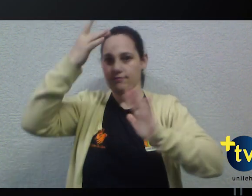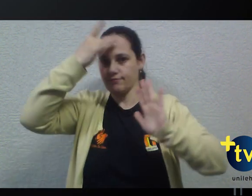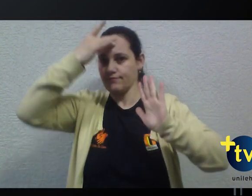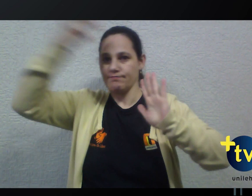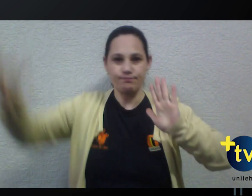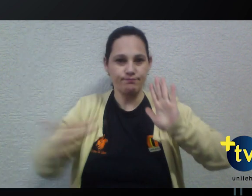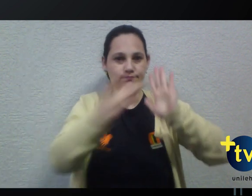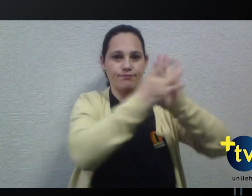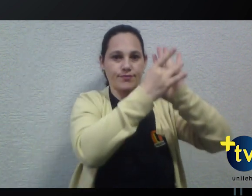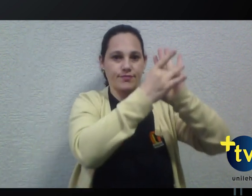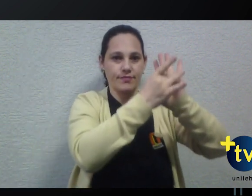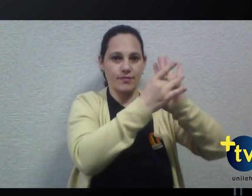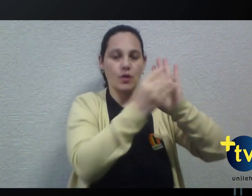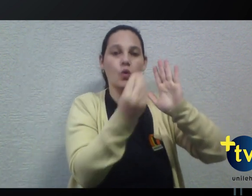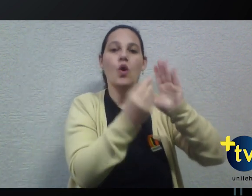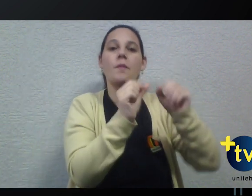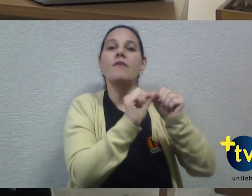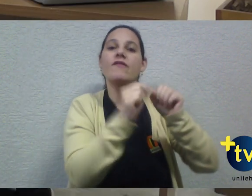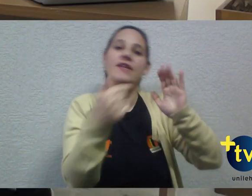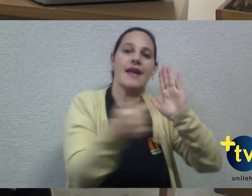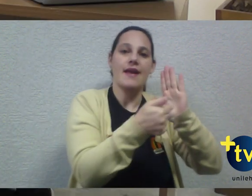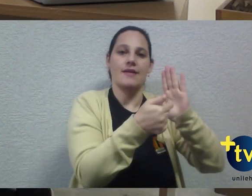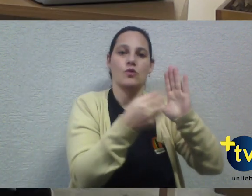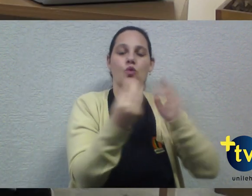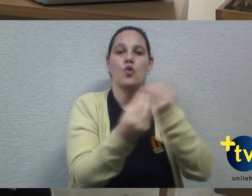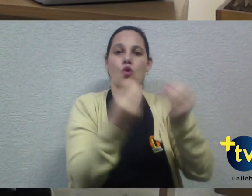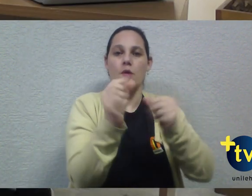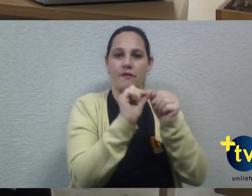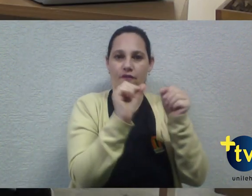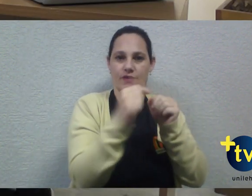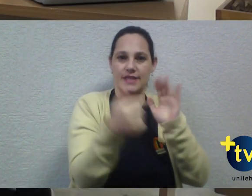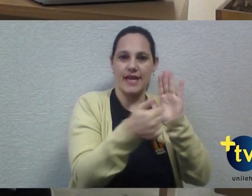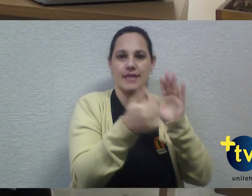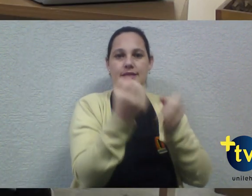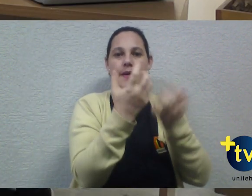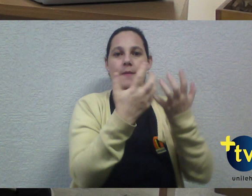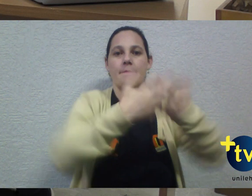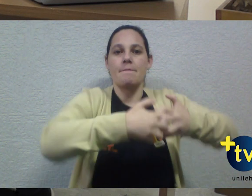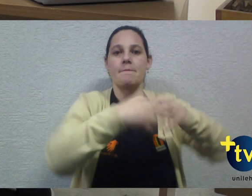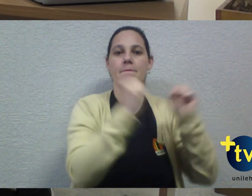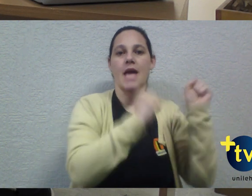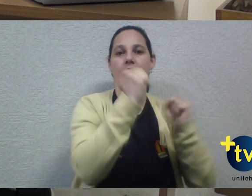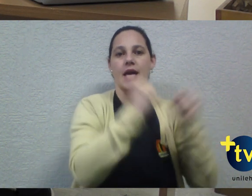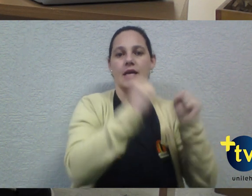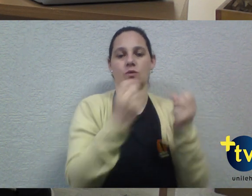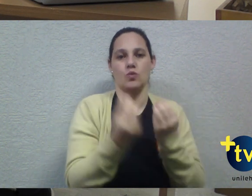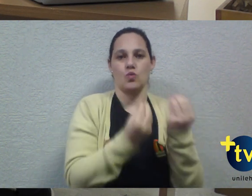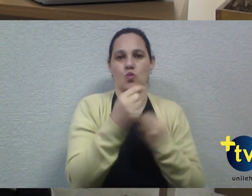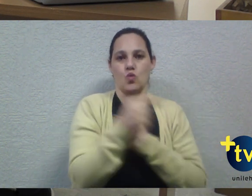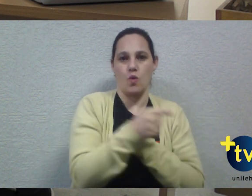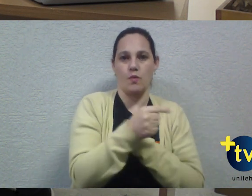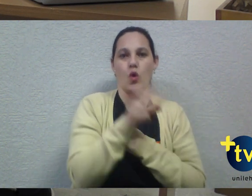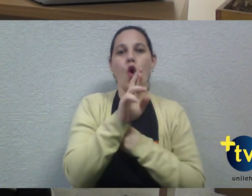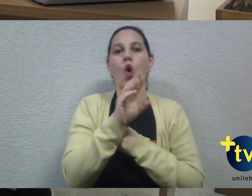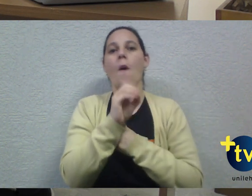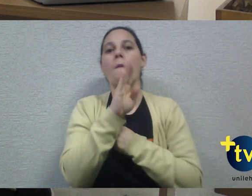máquina ao ponto de conseguir interpretar as mesmas funções dos seres humanos. Porque a máquina ele lê uma função estritamente binária dentro da